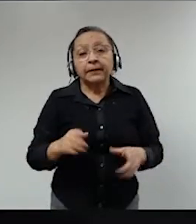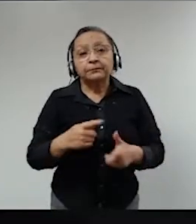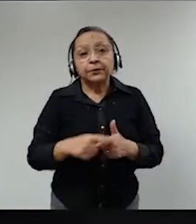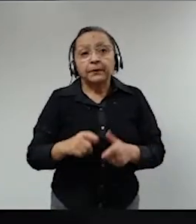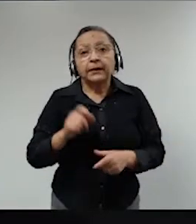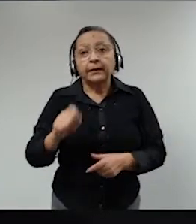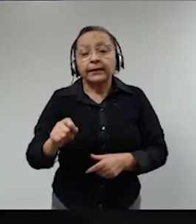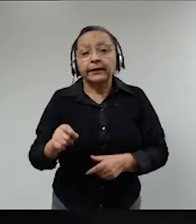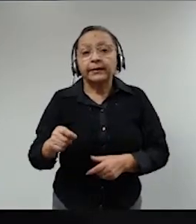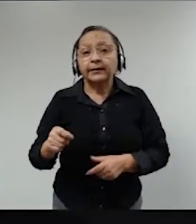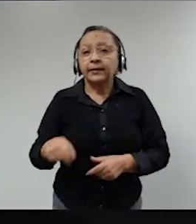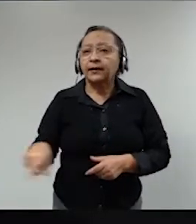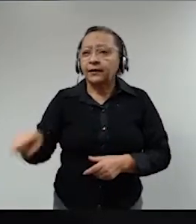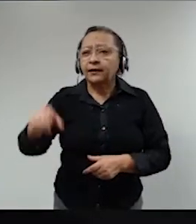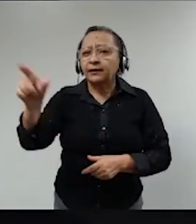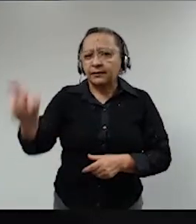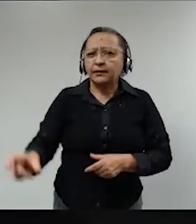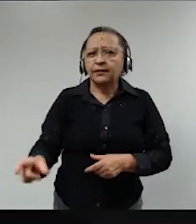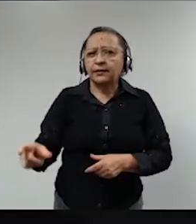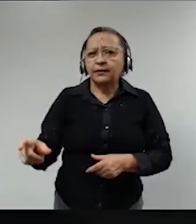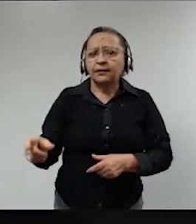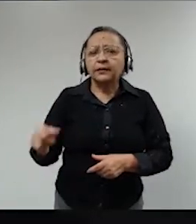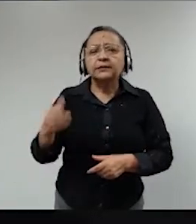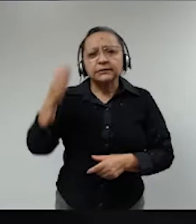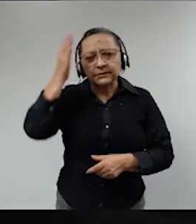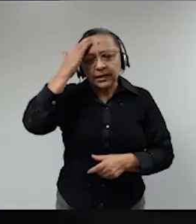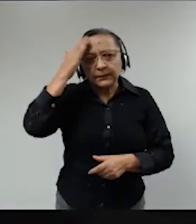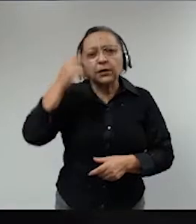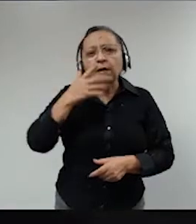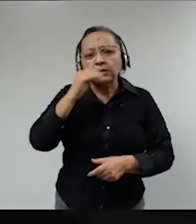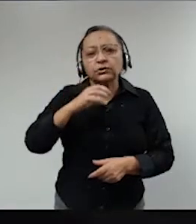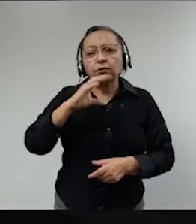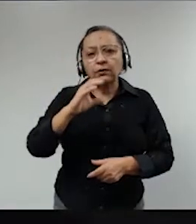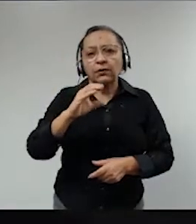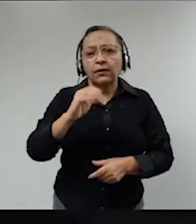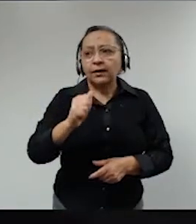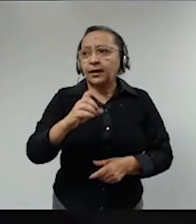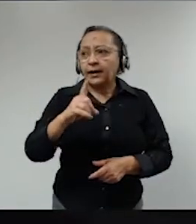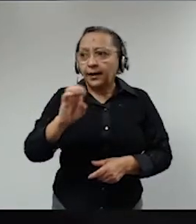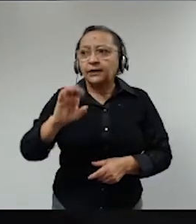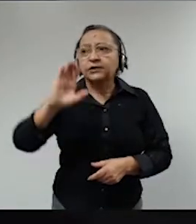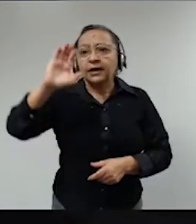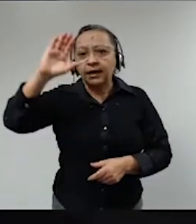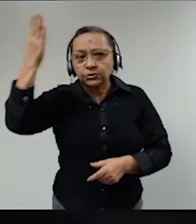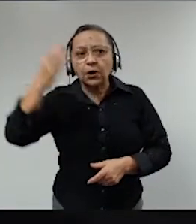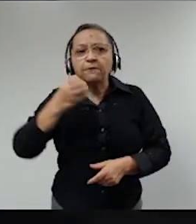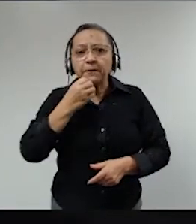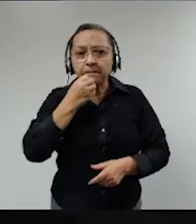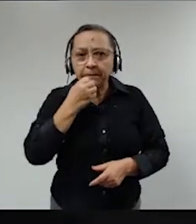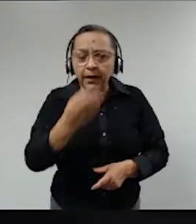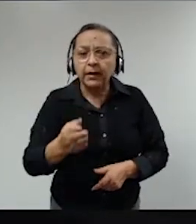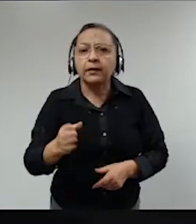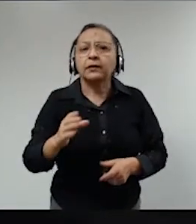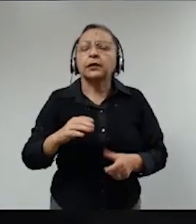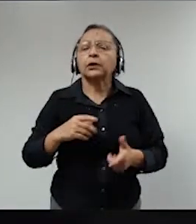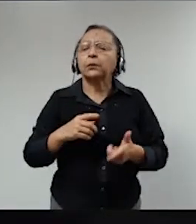mentir, eu acredito que o CAD resolve bem a questão de, durante a crise, ter ferramentas, institutos e